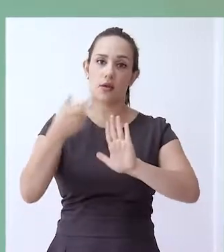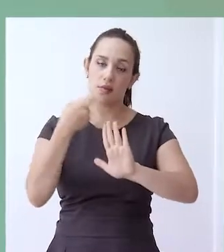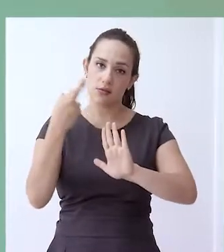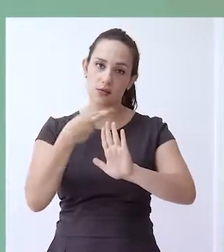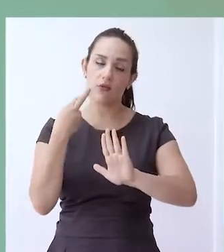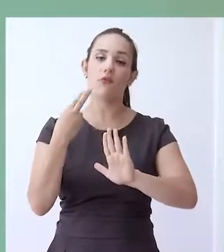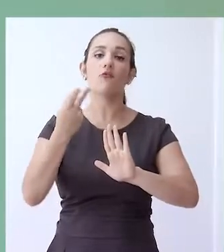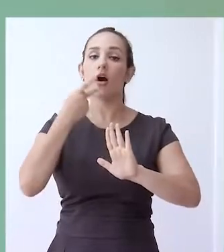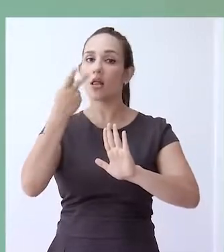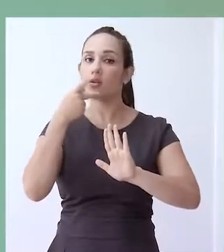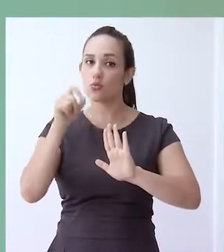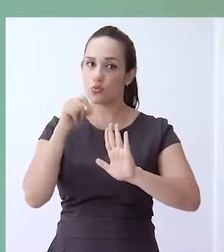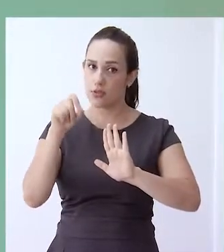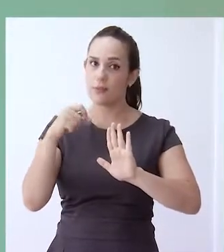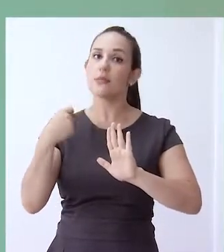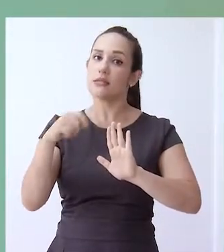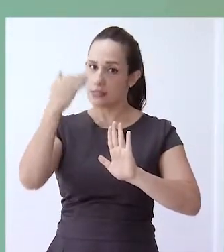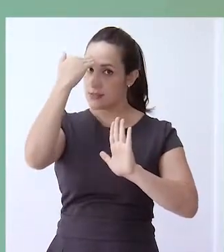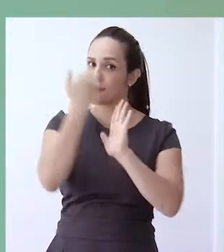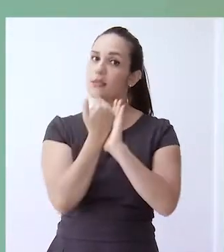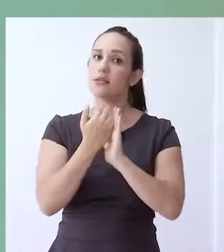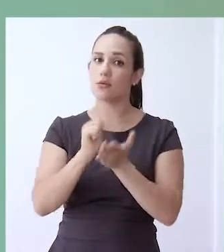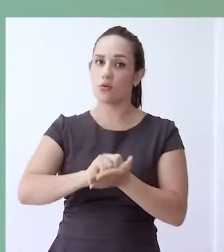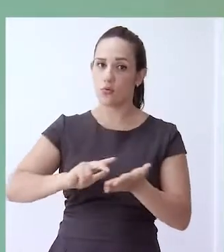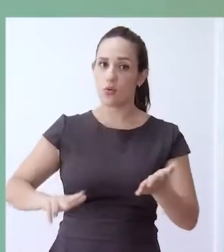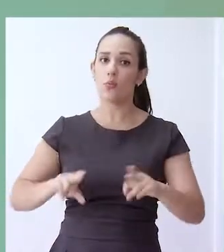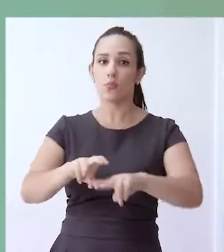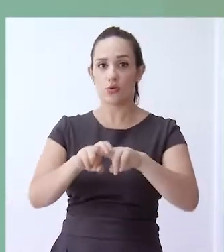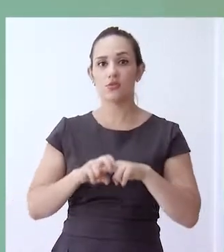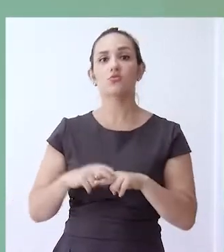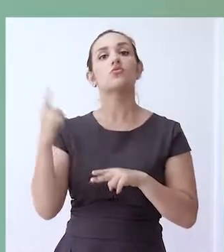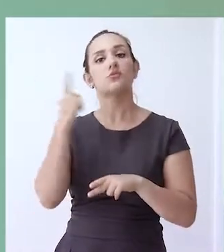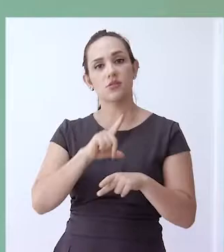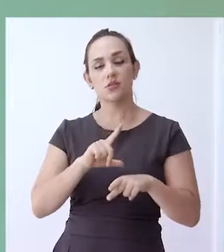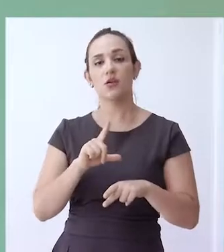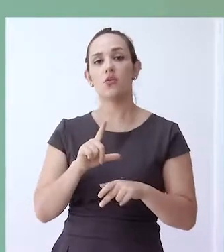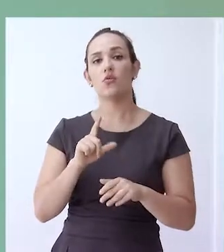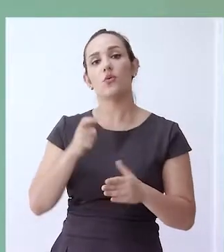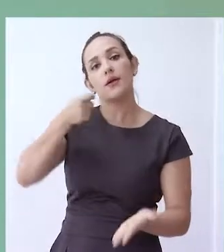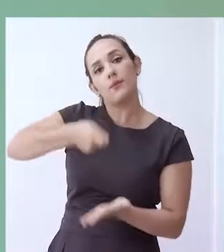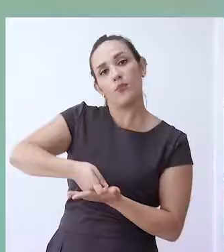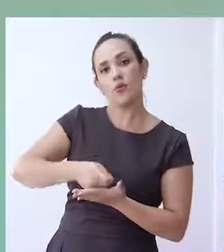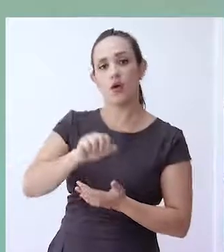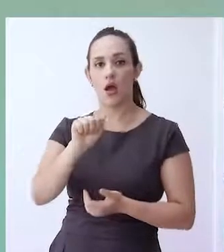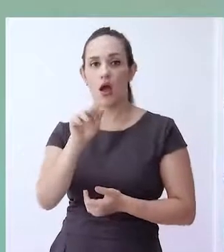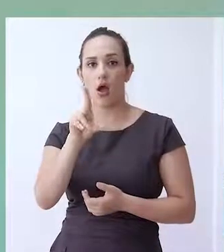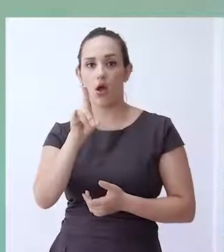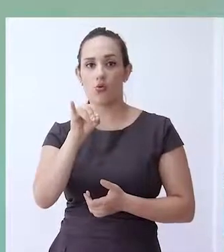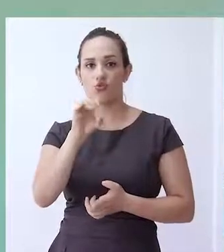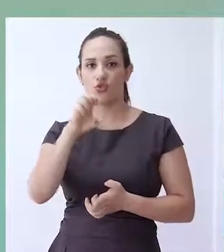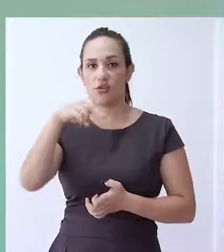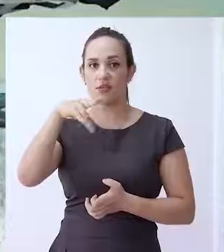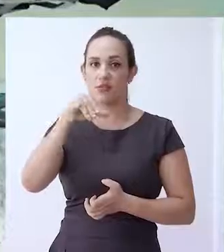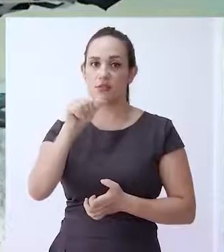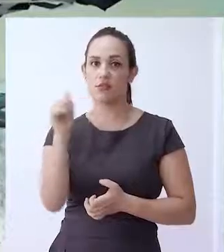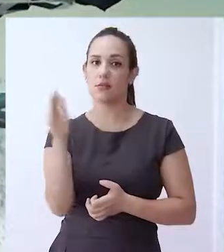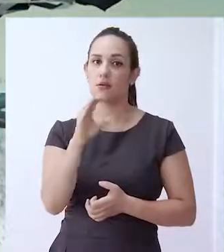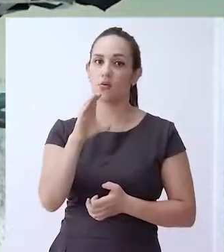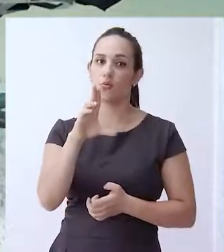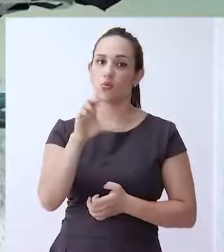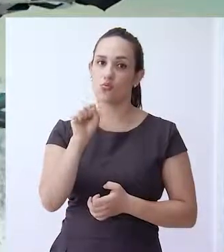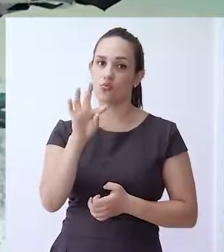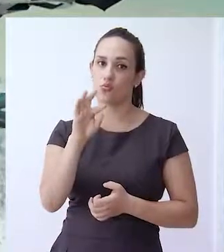cumprimento desses tratados e foi por intermédio da audiência de custódia. Ou seja, de 2015 para